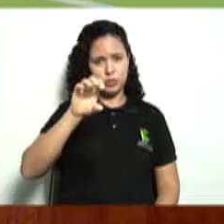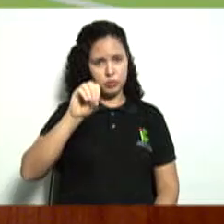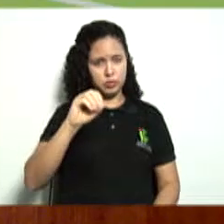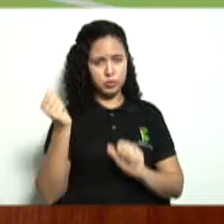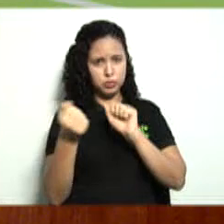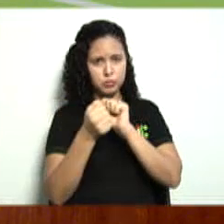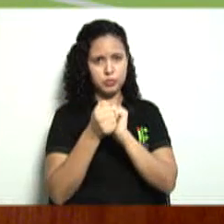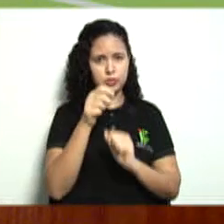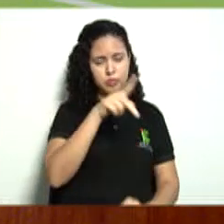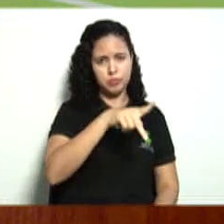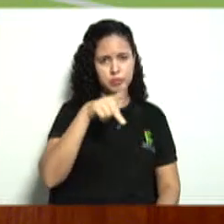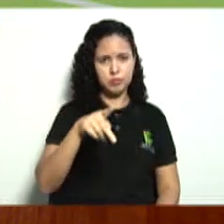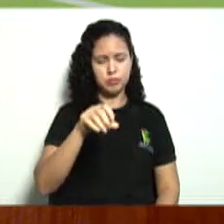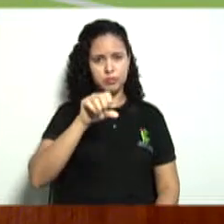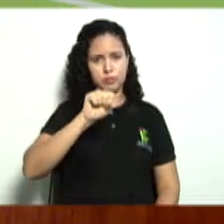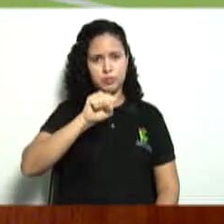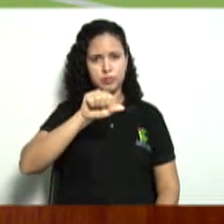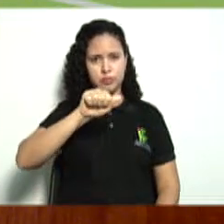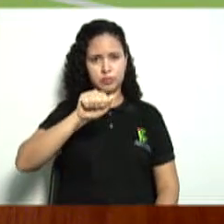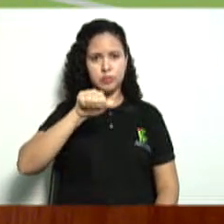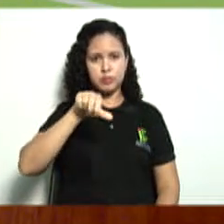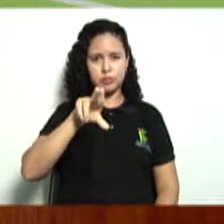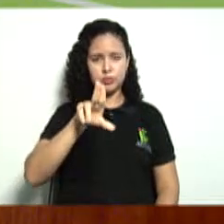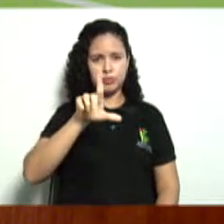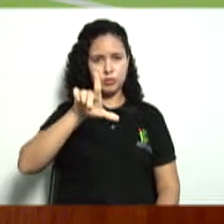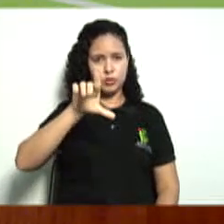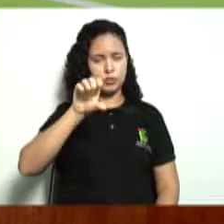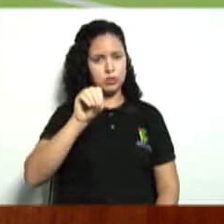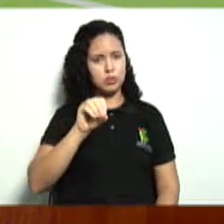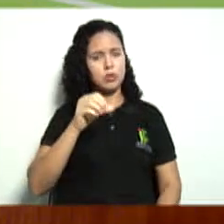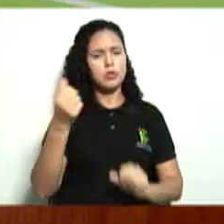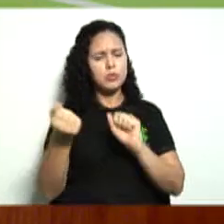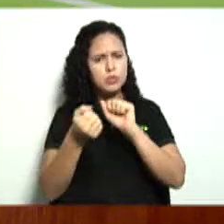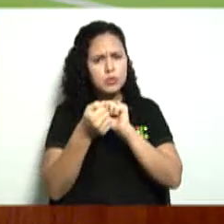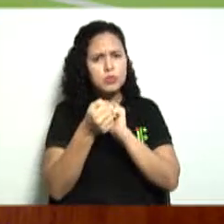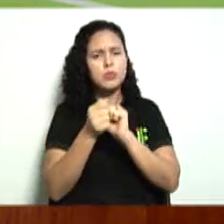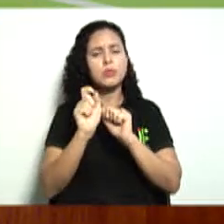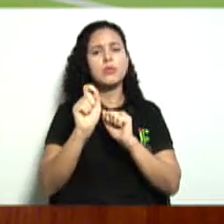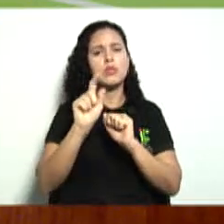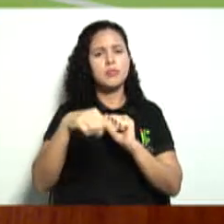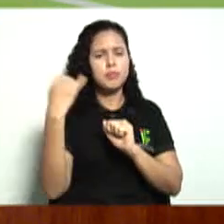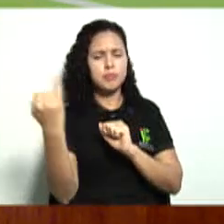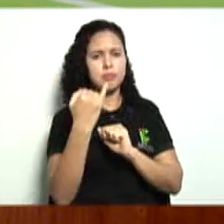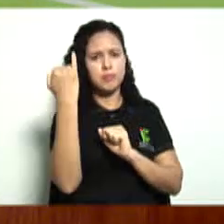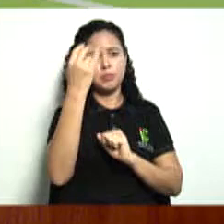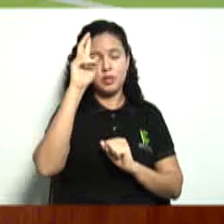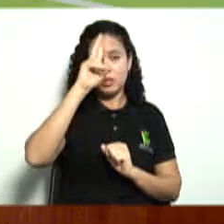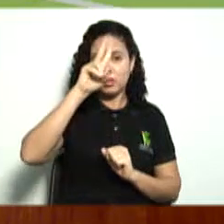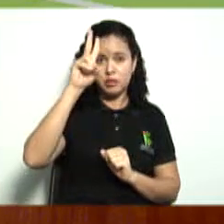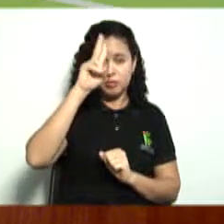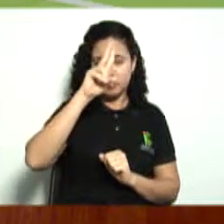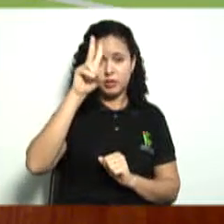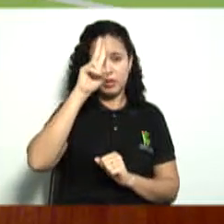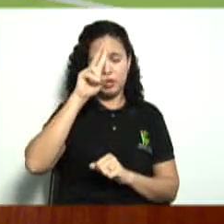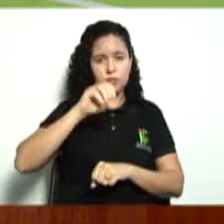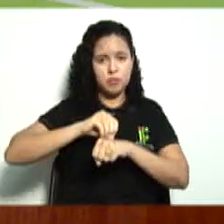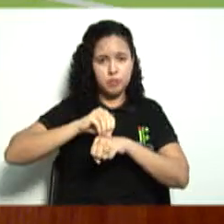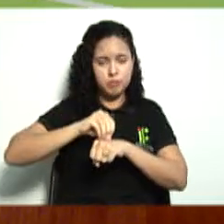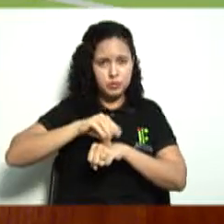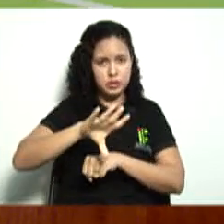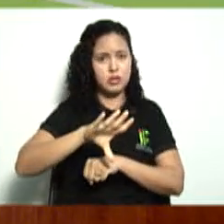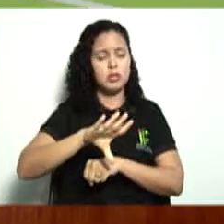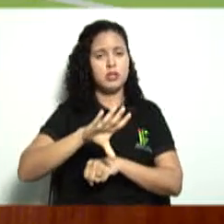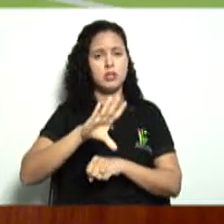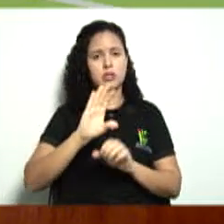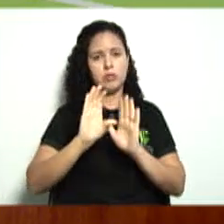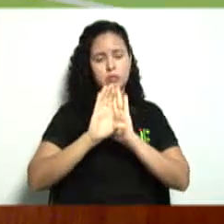está aqui para contribuir, né, mais uma aula aí, a aula de revisão, aquela que é muito importante. A gente vai só passar